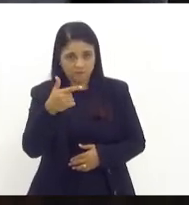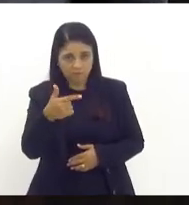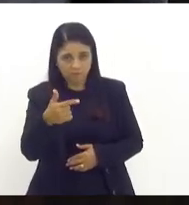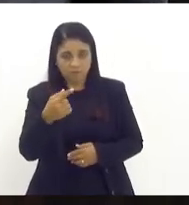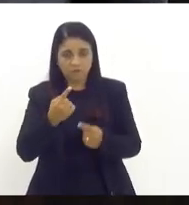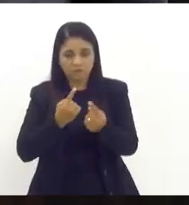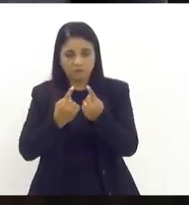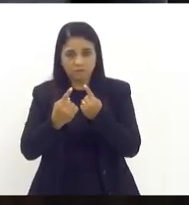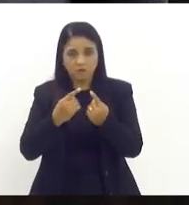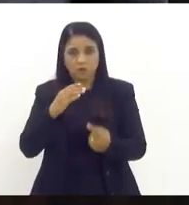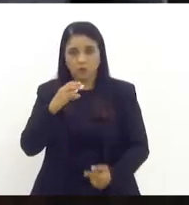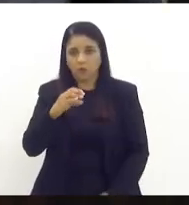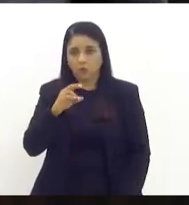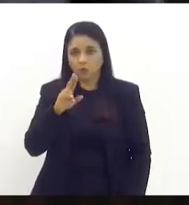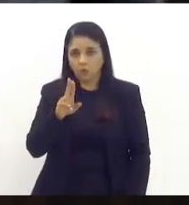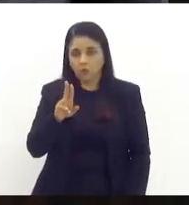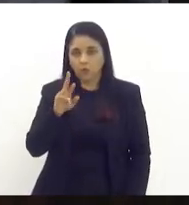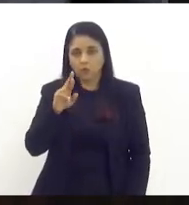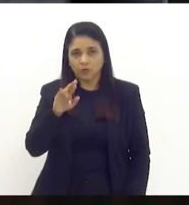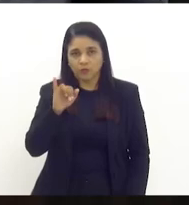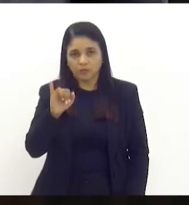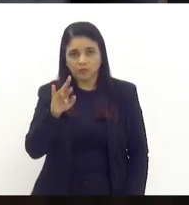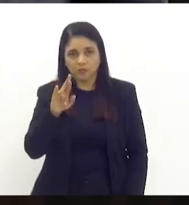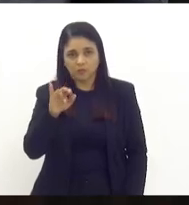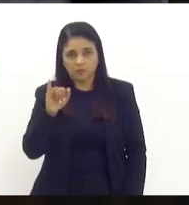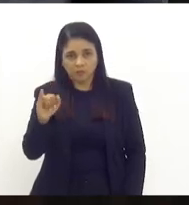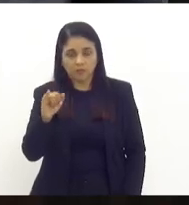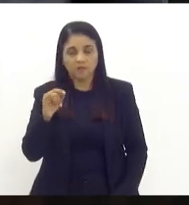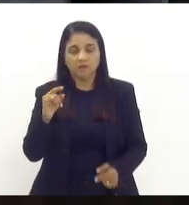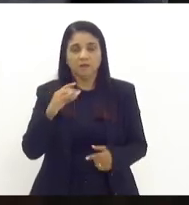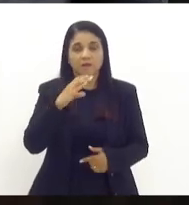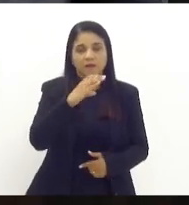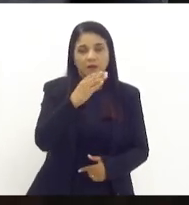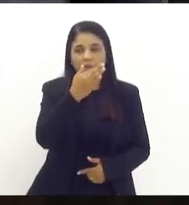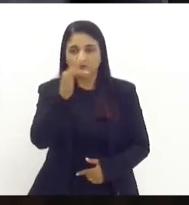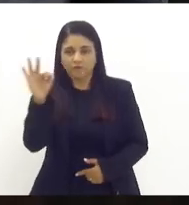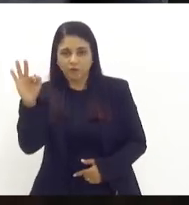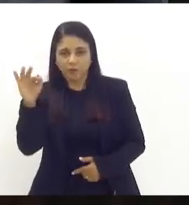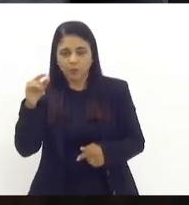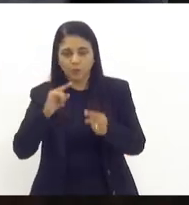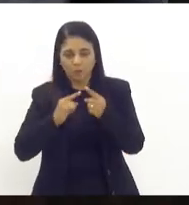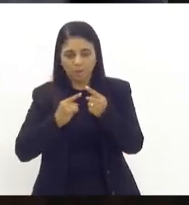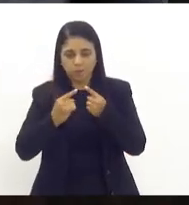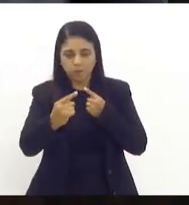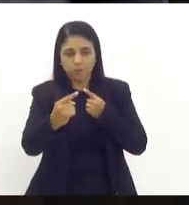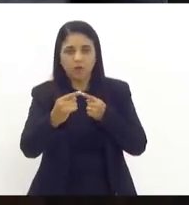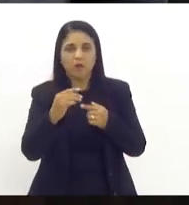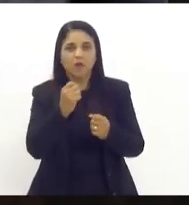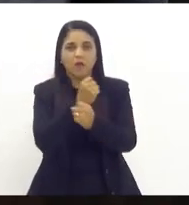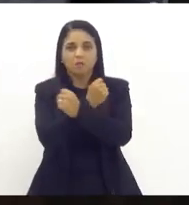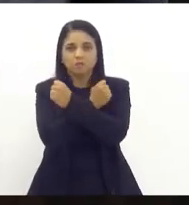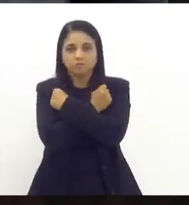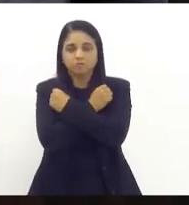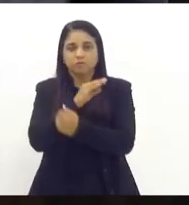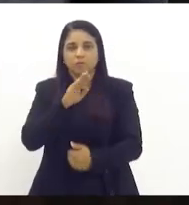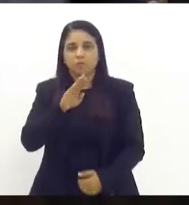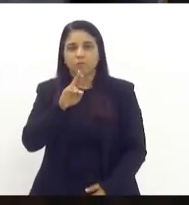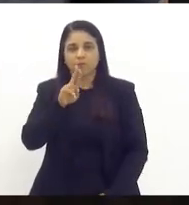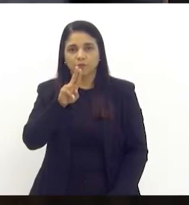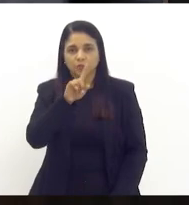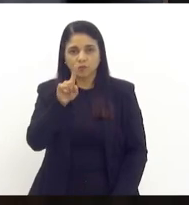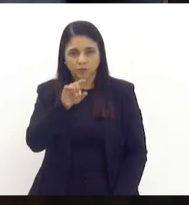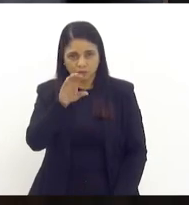Guriri que liga os municípios de Cabo Frio a Búzios parecendo as comissões dedicação